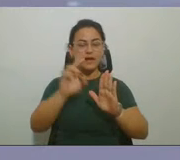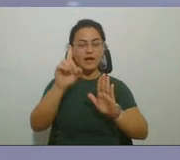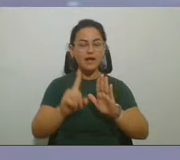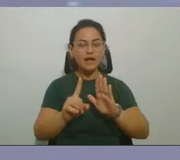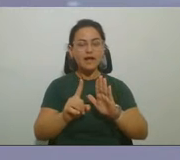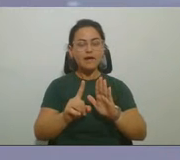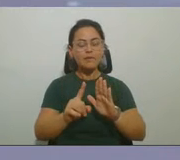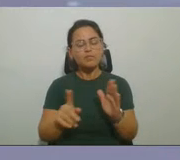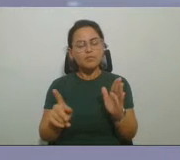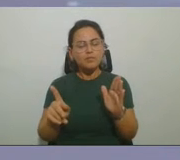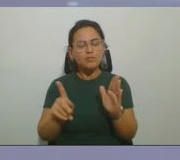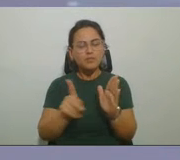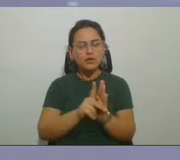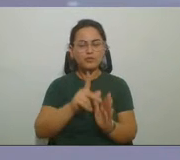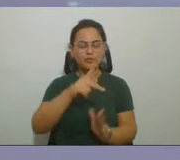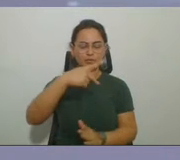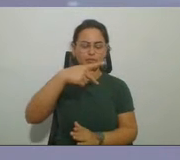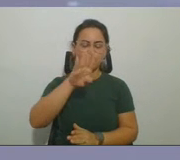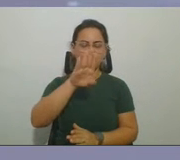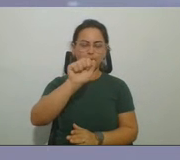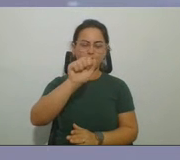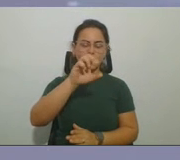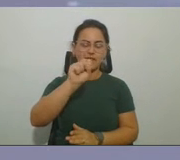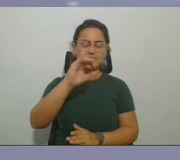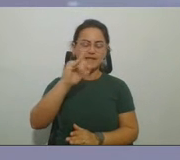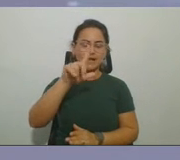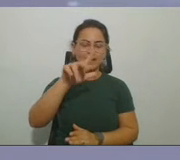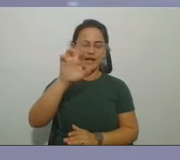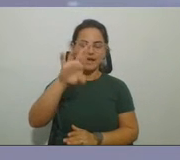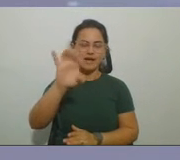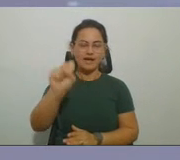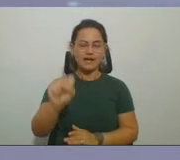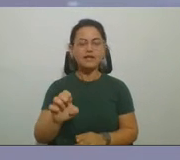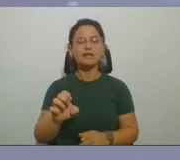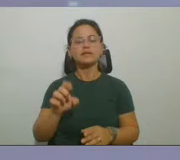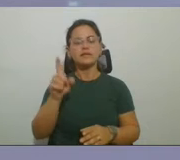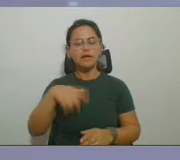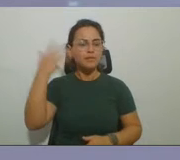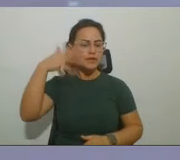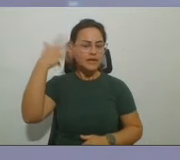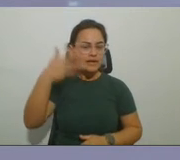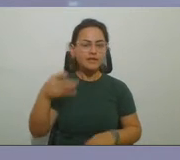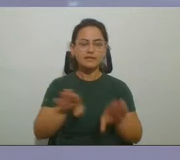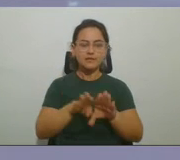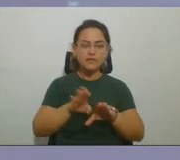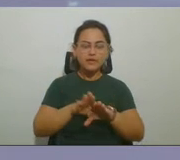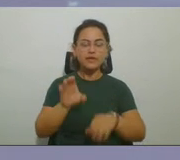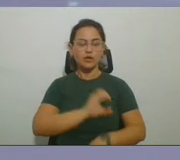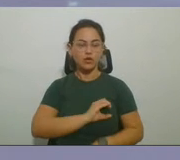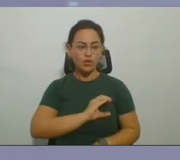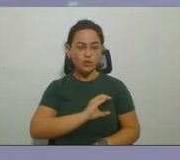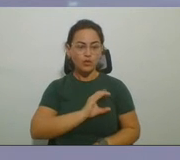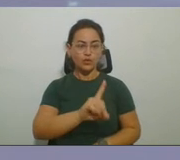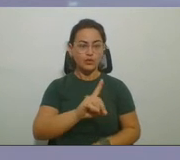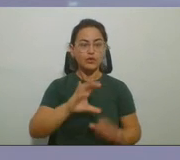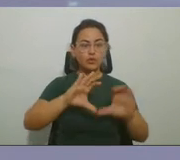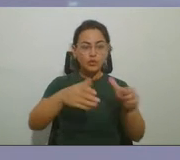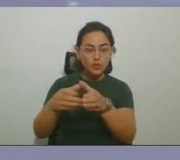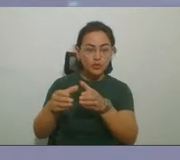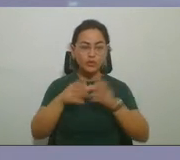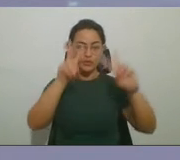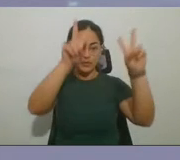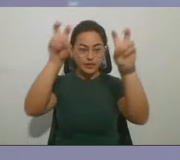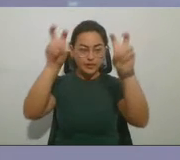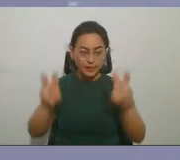Congresso, conferencistas, coordenadores e coordenadoras de grupos temáticos, de sessões